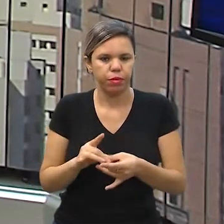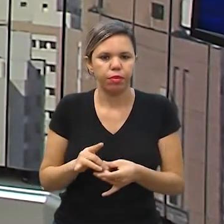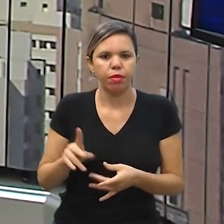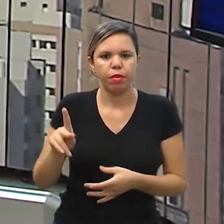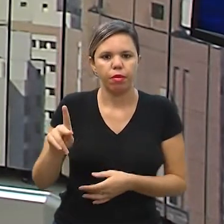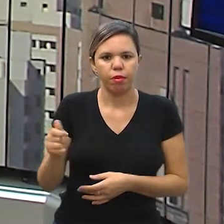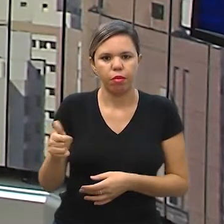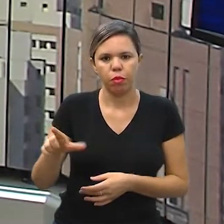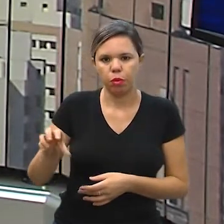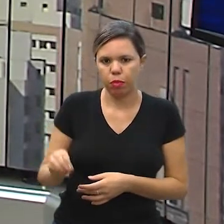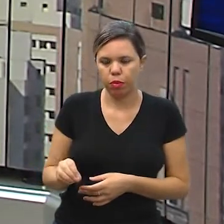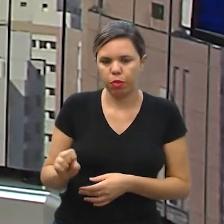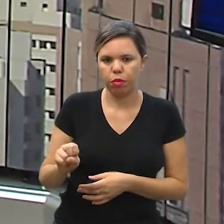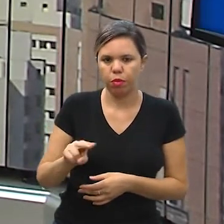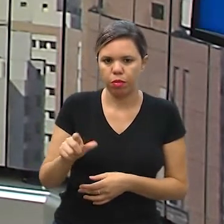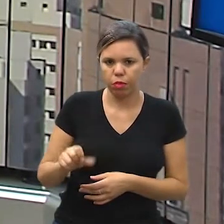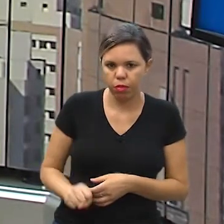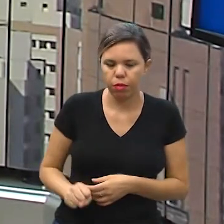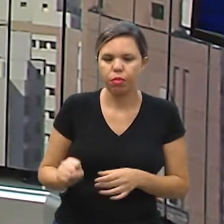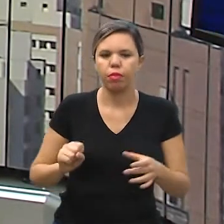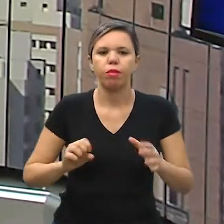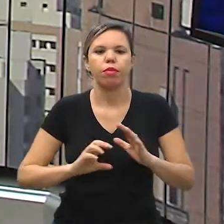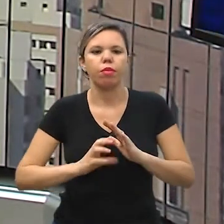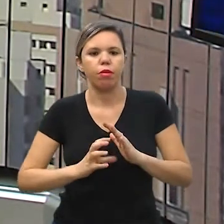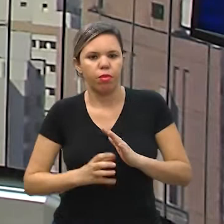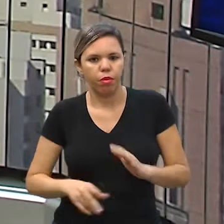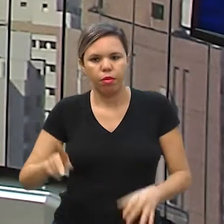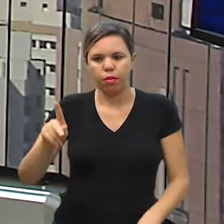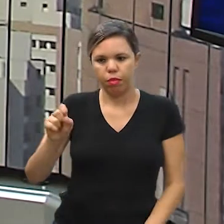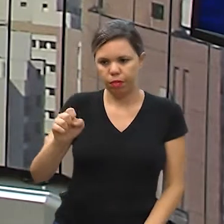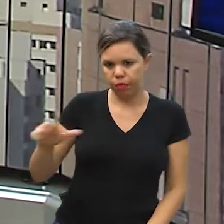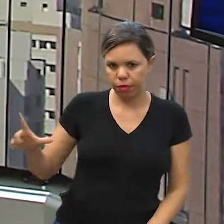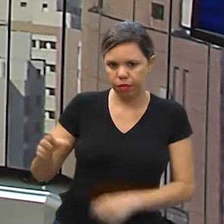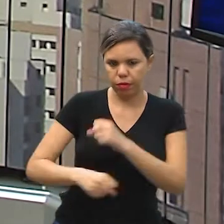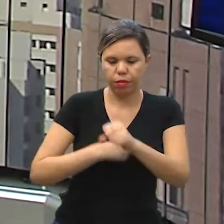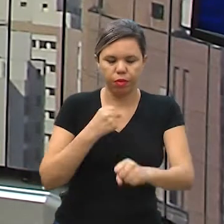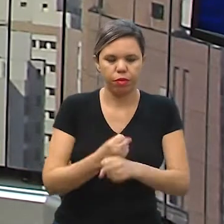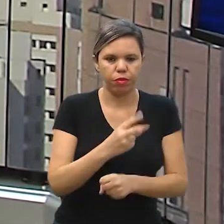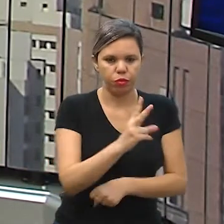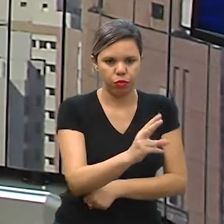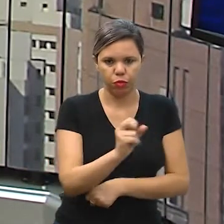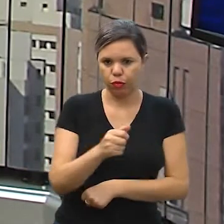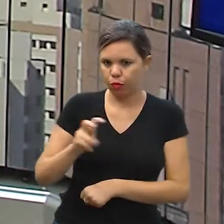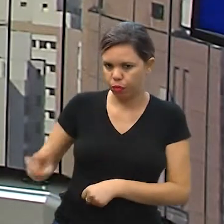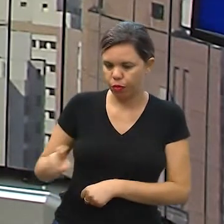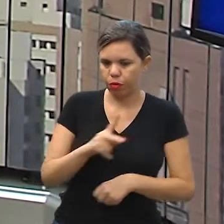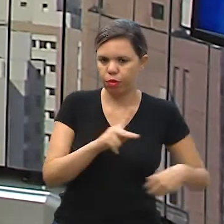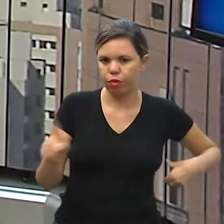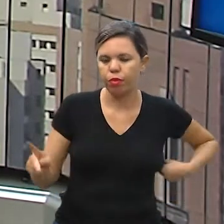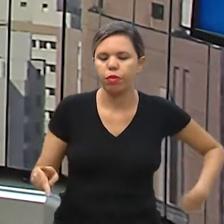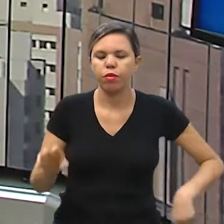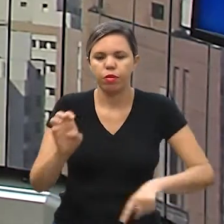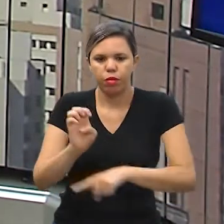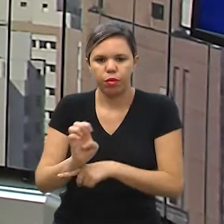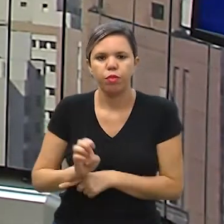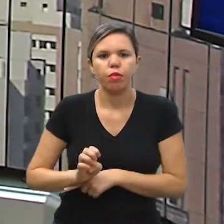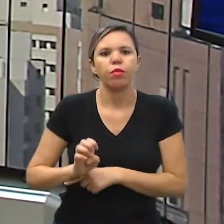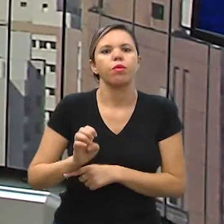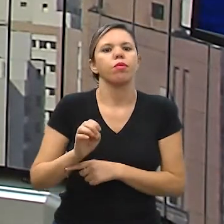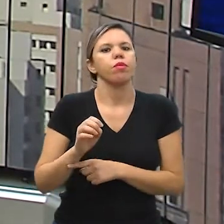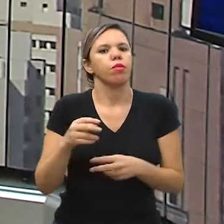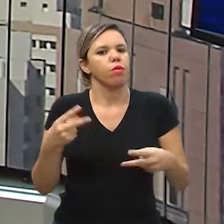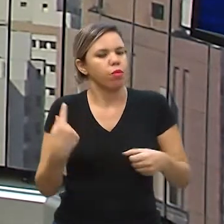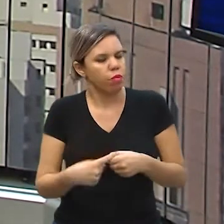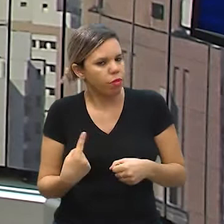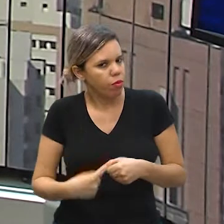Centro Paula Souza filiado ao PSOL Desde 2005 foi presidente Municipal e estadual do partido